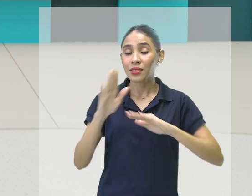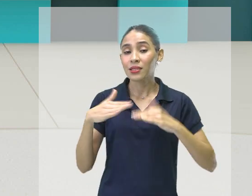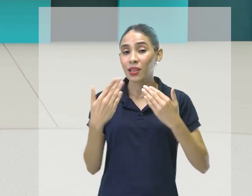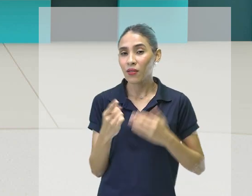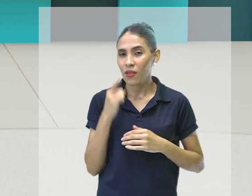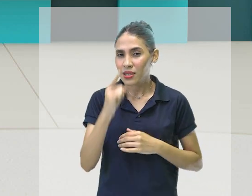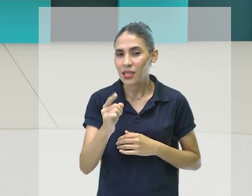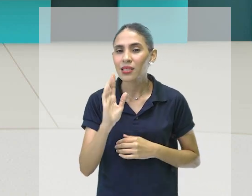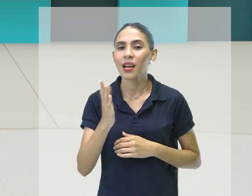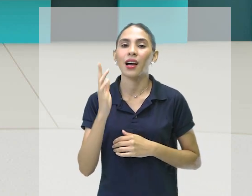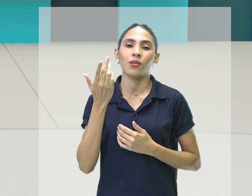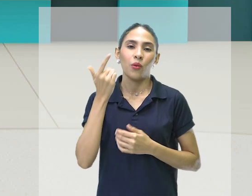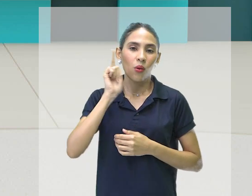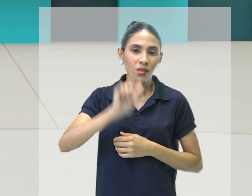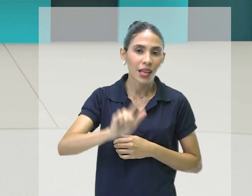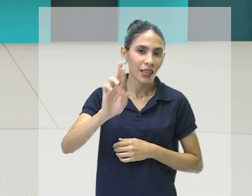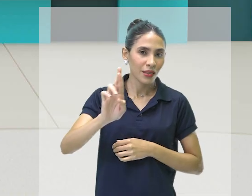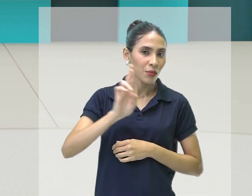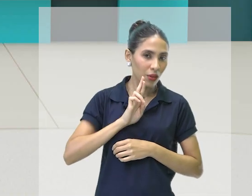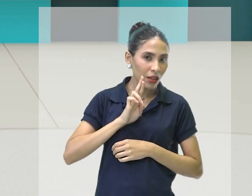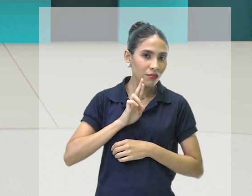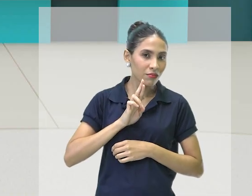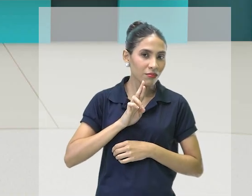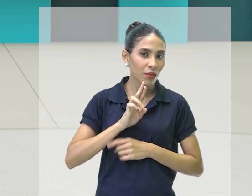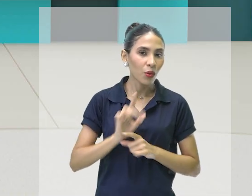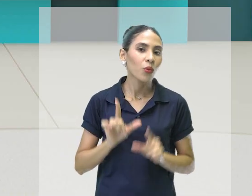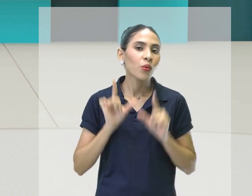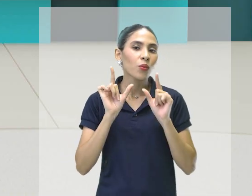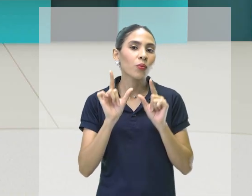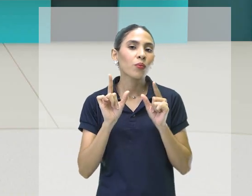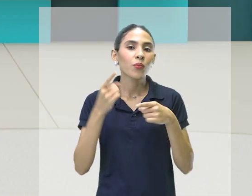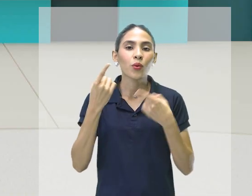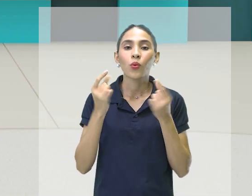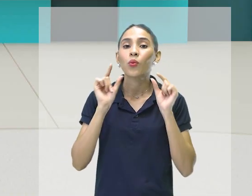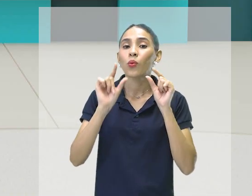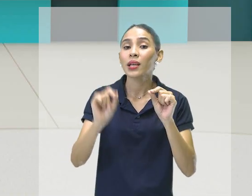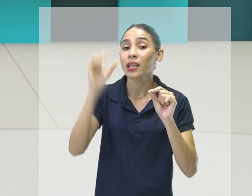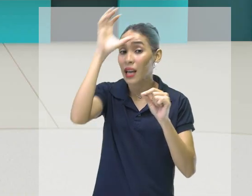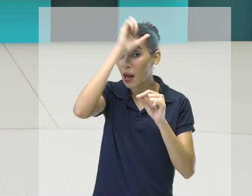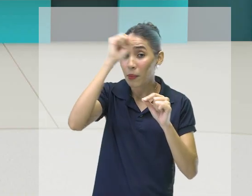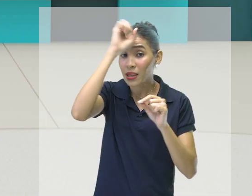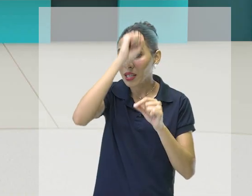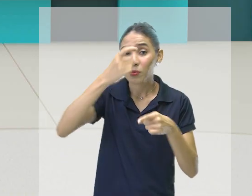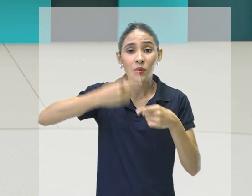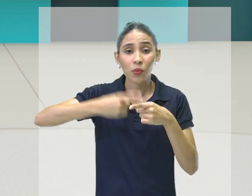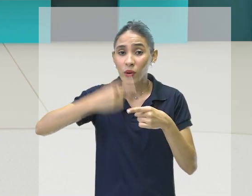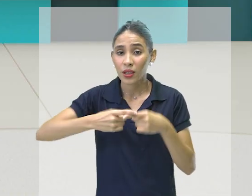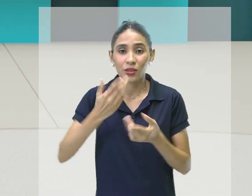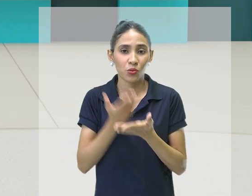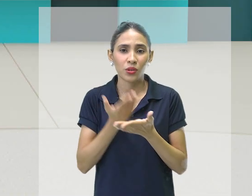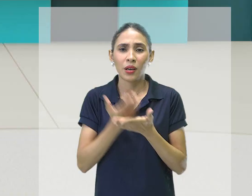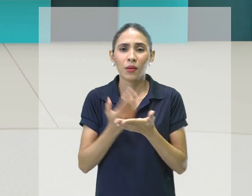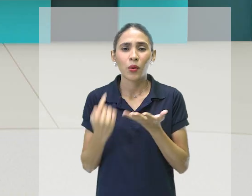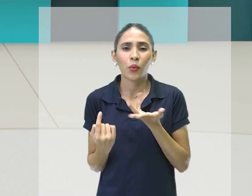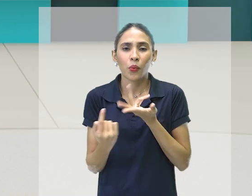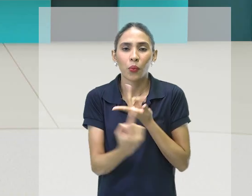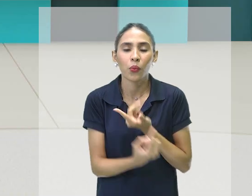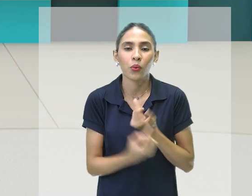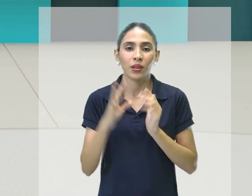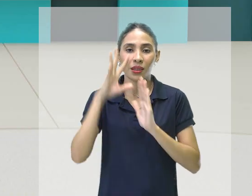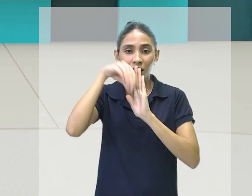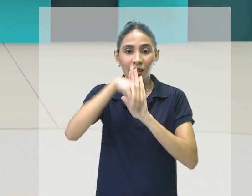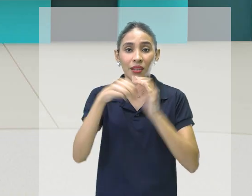urbano. E aí, vocês já conseguem me responder por que nós aprendemos tudo isso? Por que nós estudamos tudo